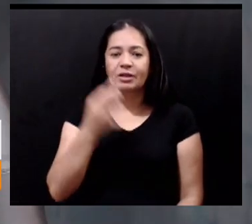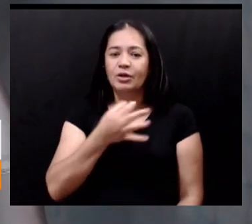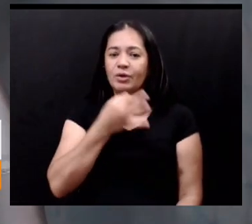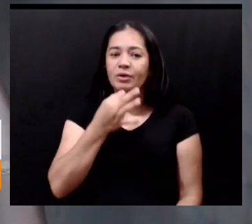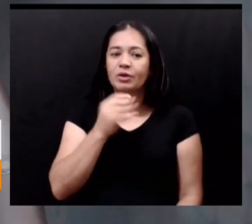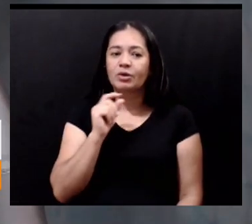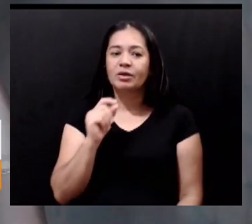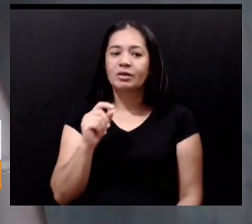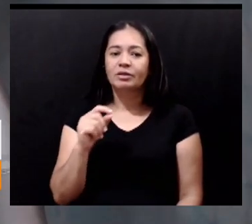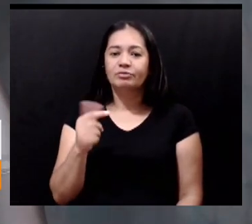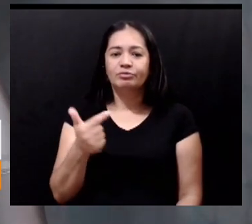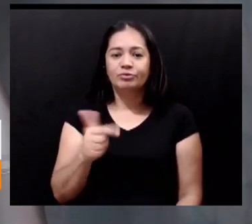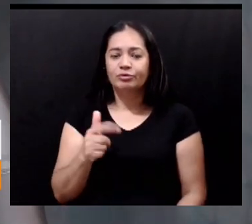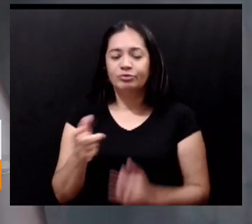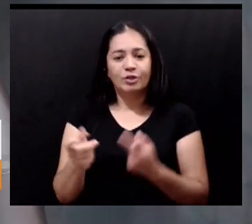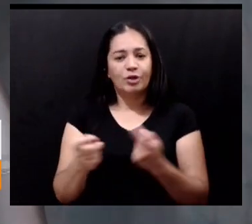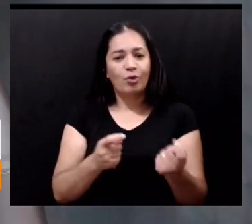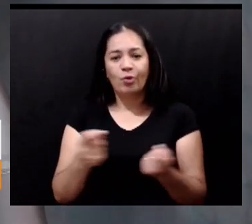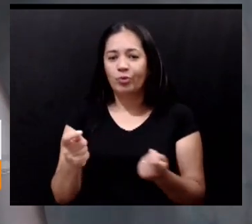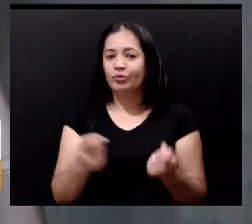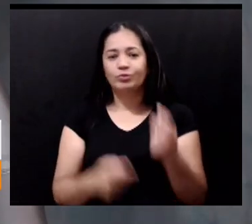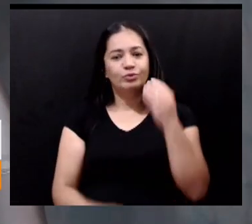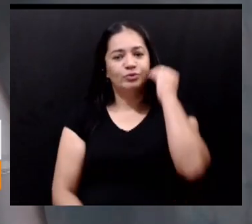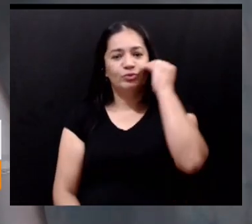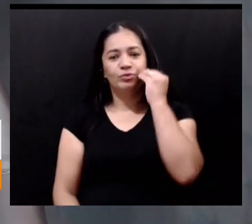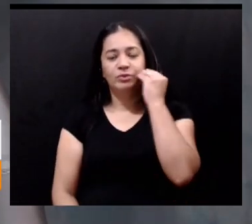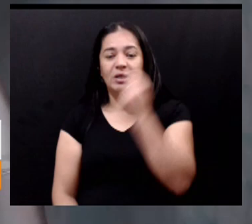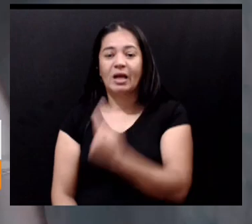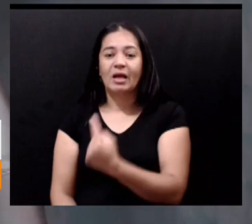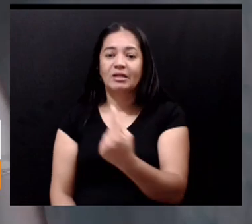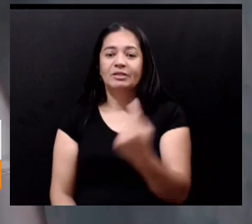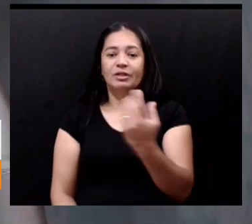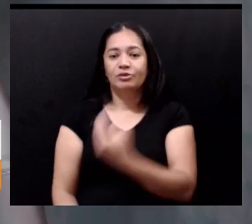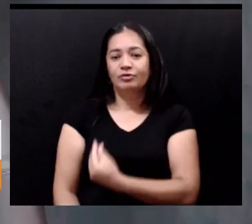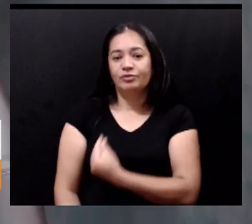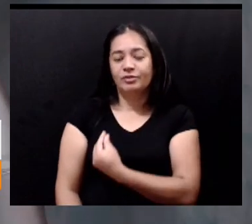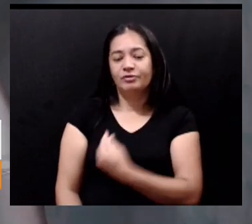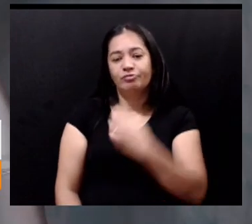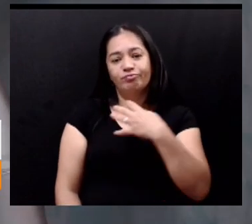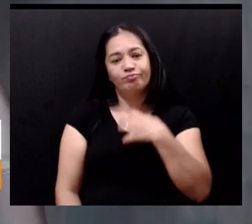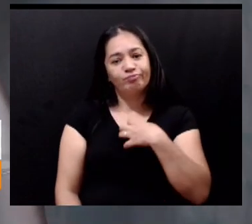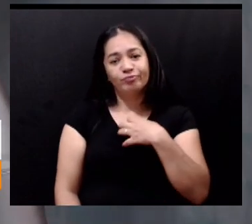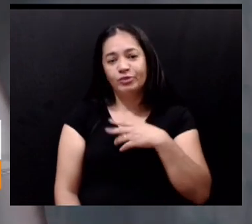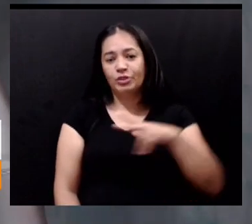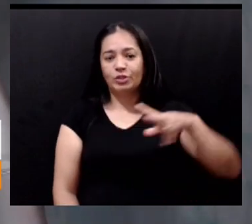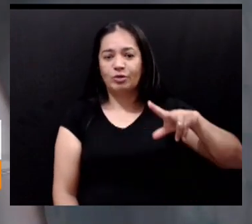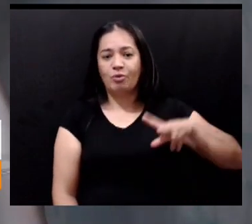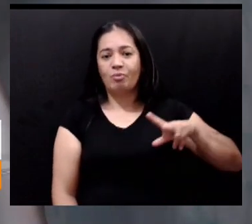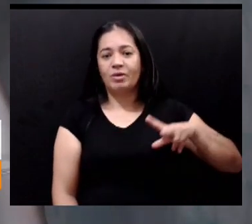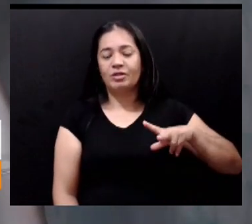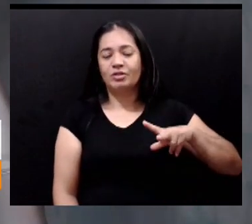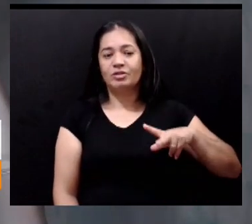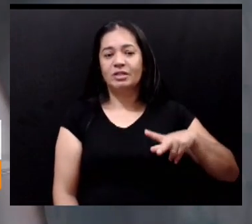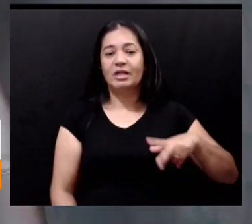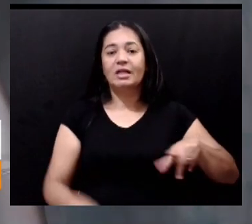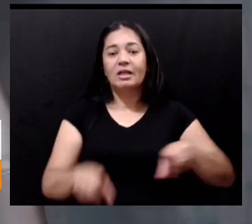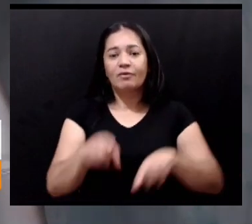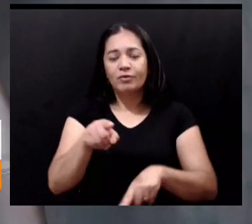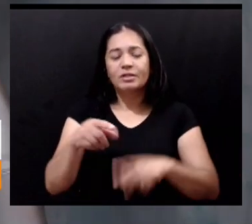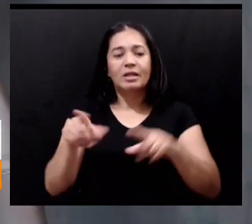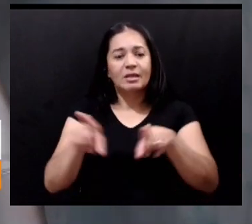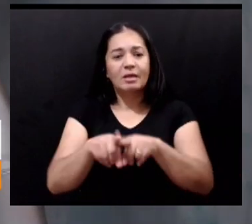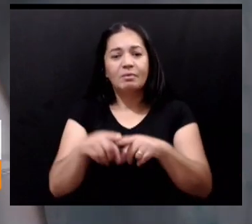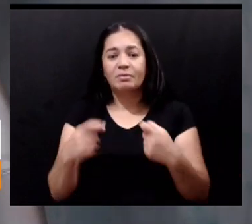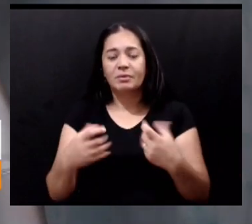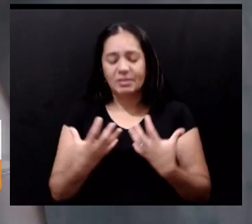controle mesmo dessa experiência. Cada um vai viver da sua maneira. Então, poder se acolher também de que você está vivendo da sua